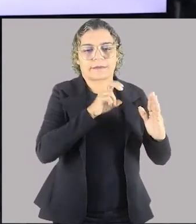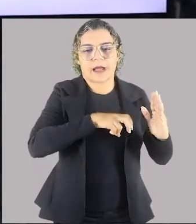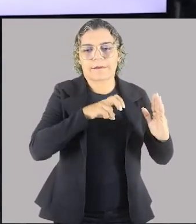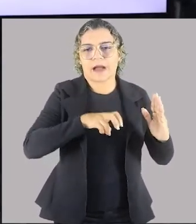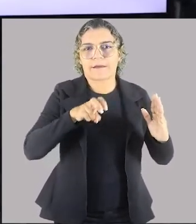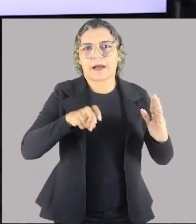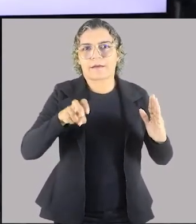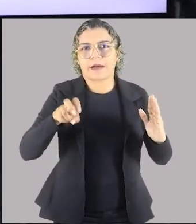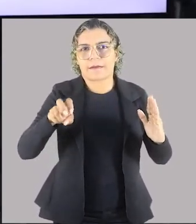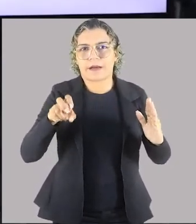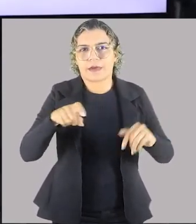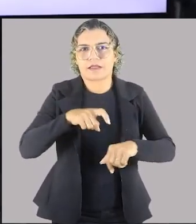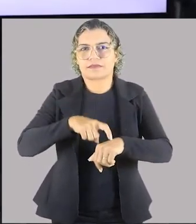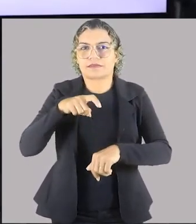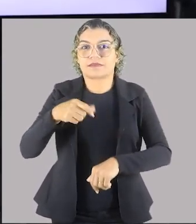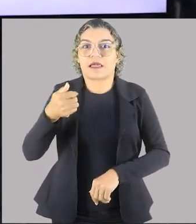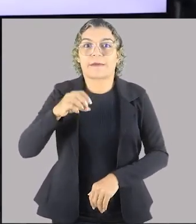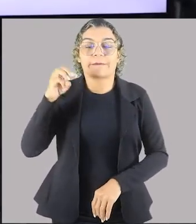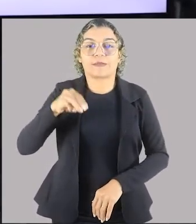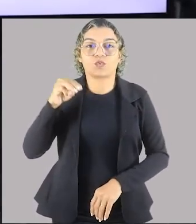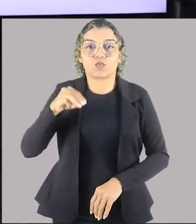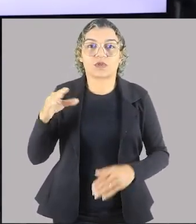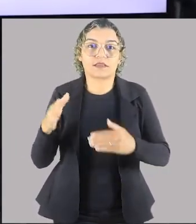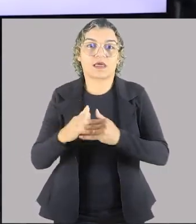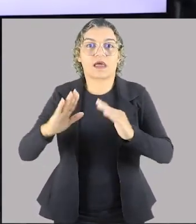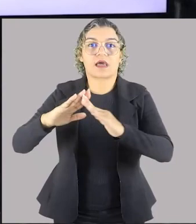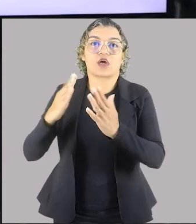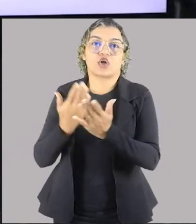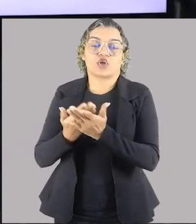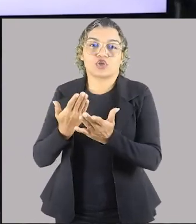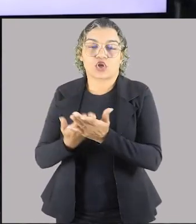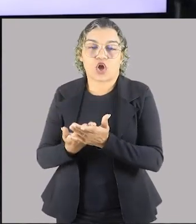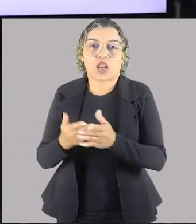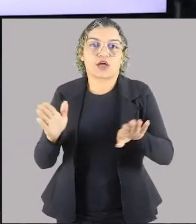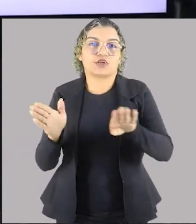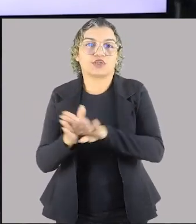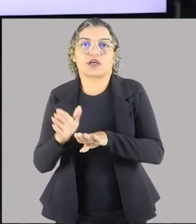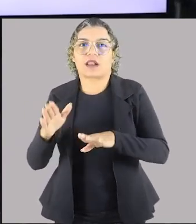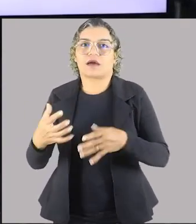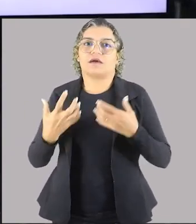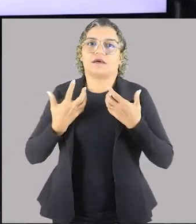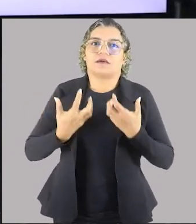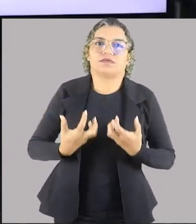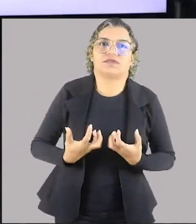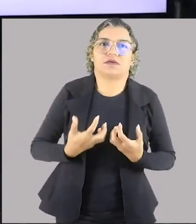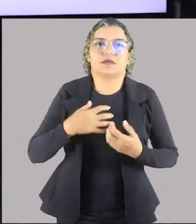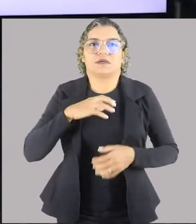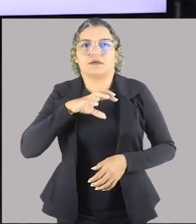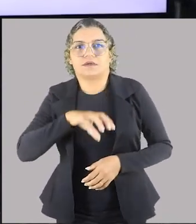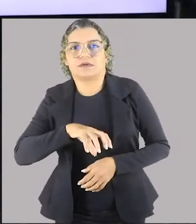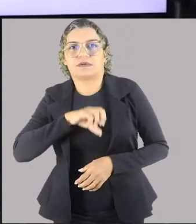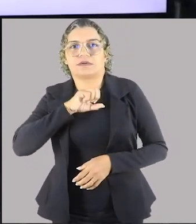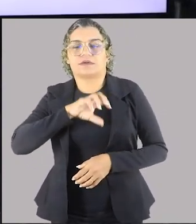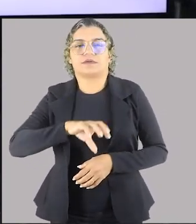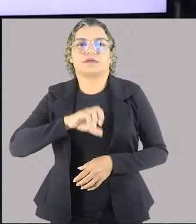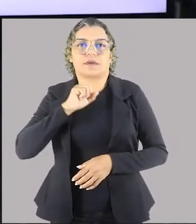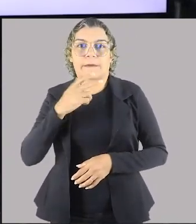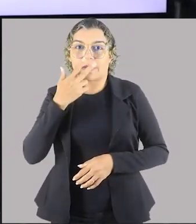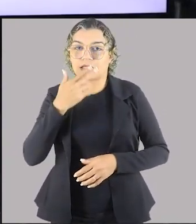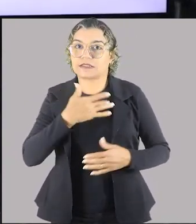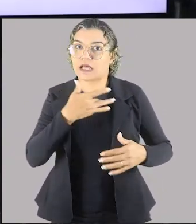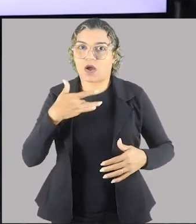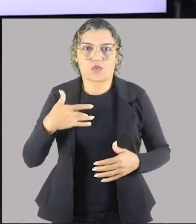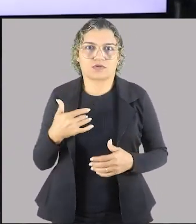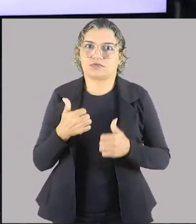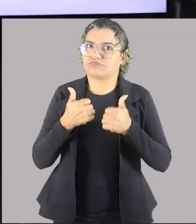minutos até a sua escola. E chega lá na escola, ele chega ofegante. Esse indivíduo, ele não está com uma boa aptidão